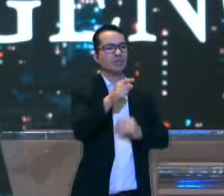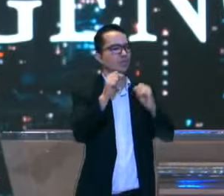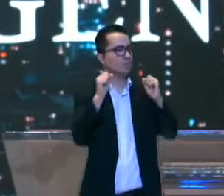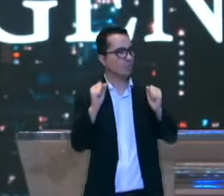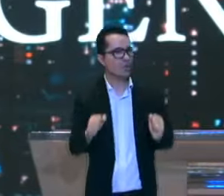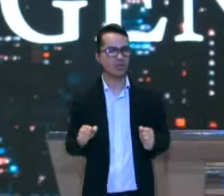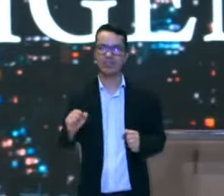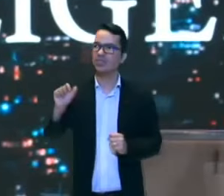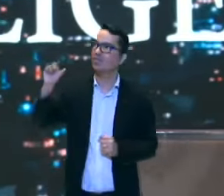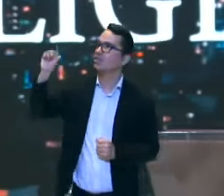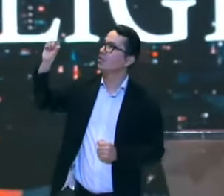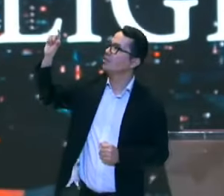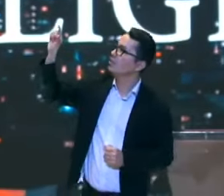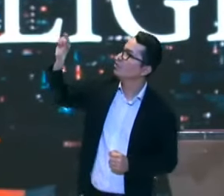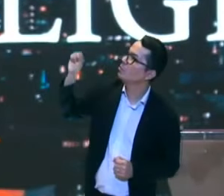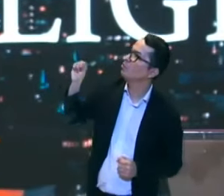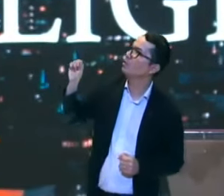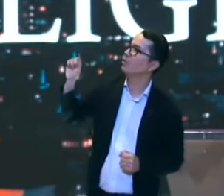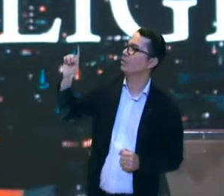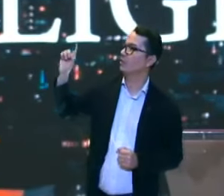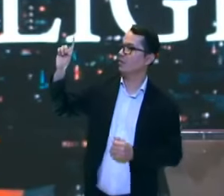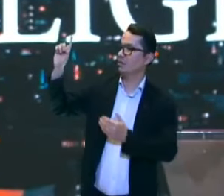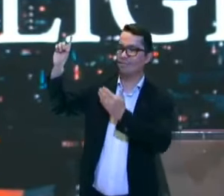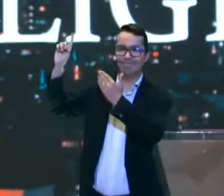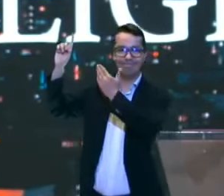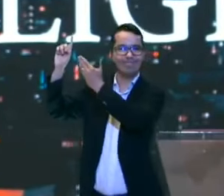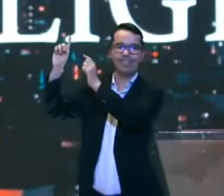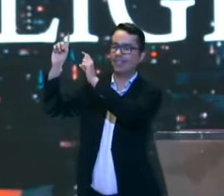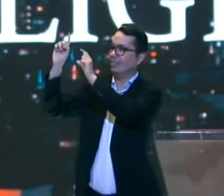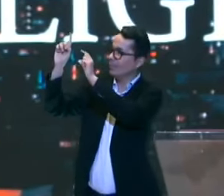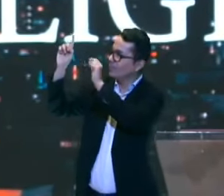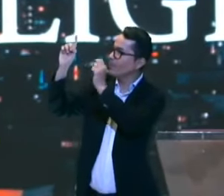Mas talvez Deus mostrou outras liberdades,